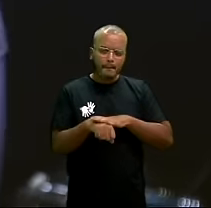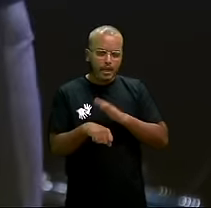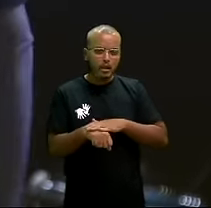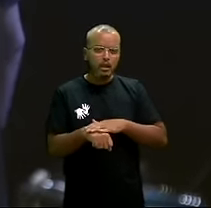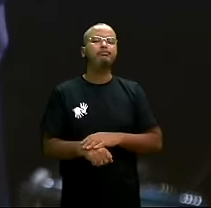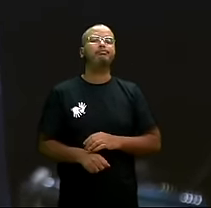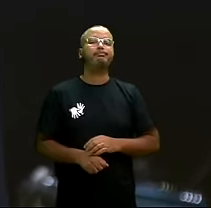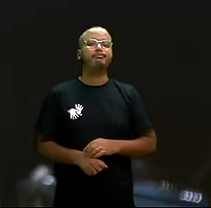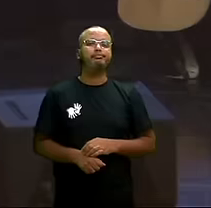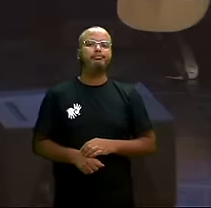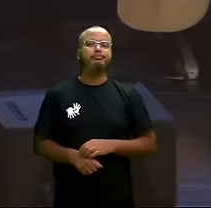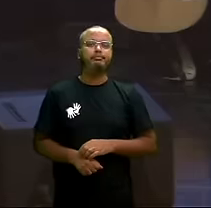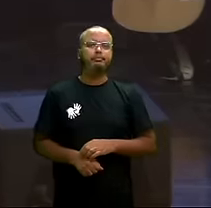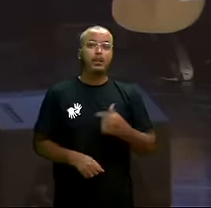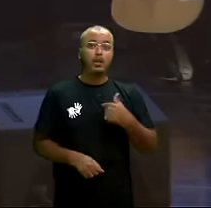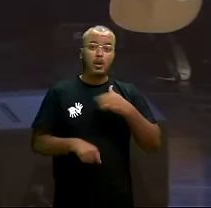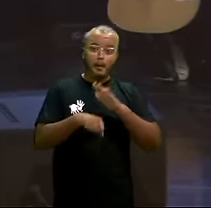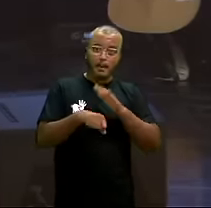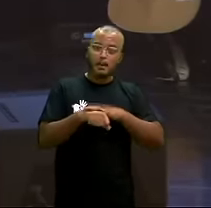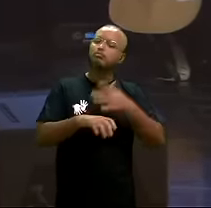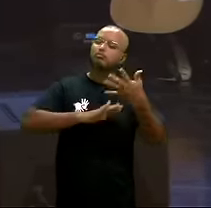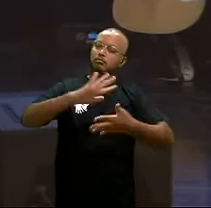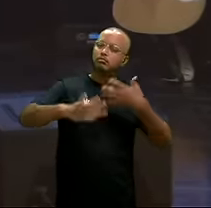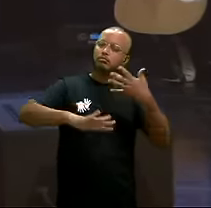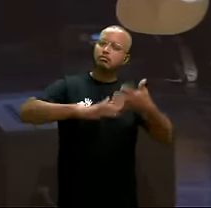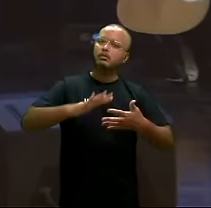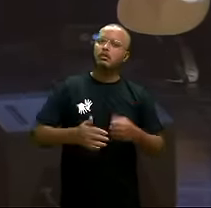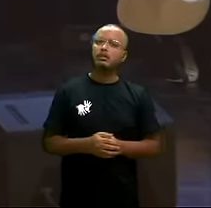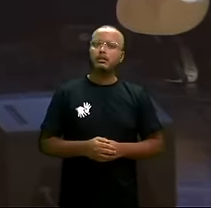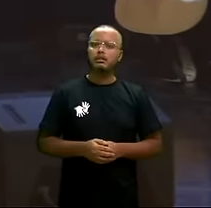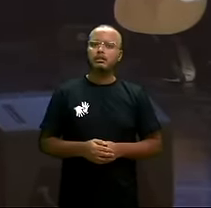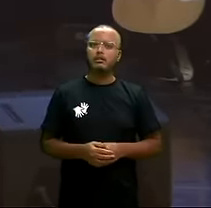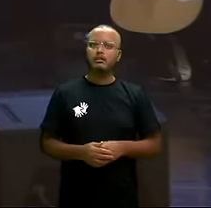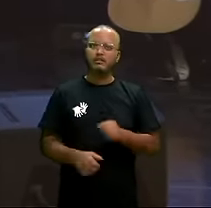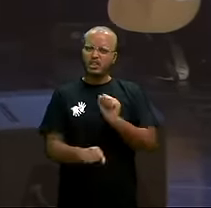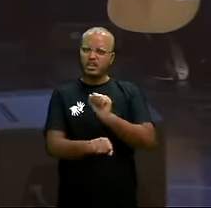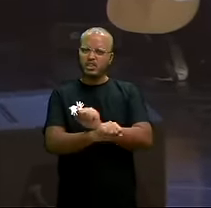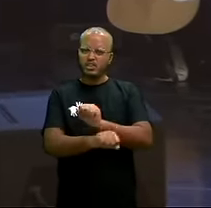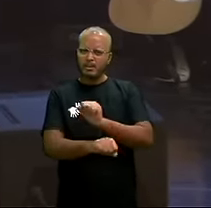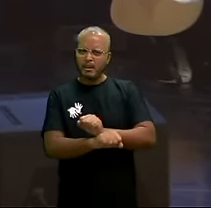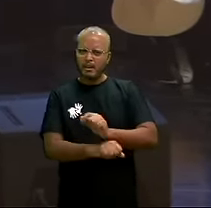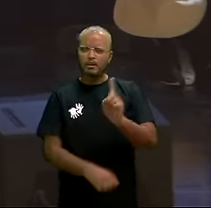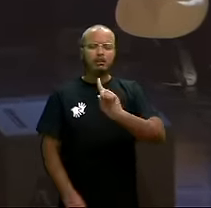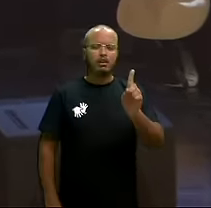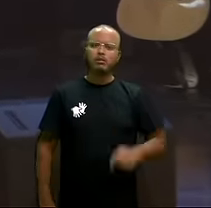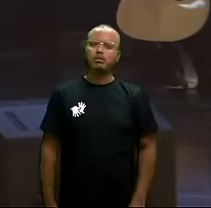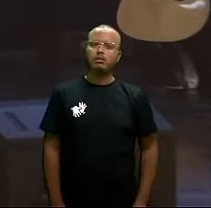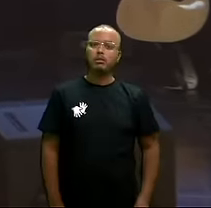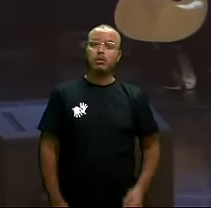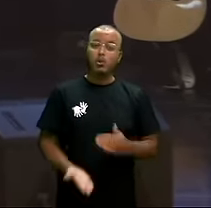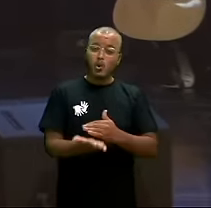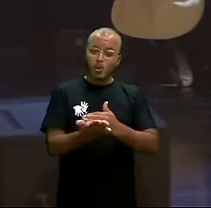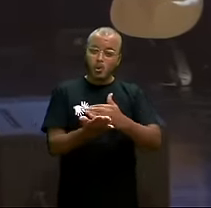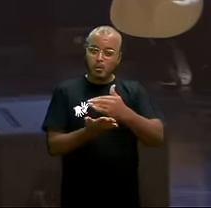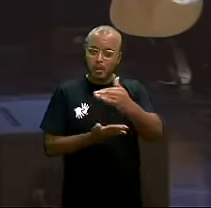mesmo. Eu preciso parar de esperar as coisas dos outros e começar a colocar as coisas em ordem aqui.